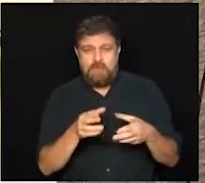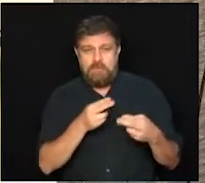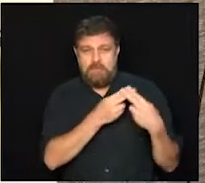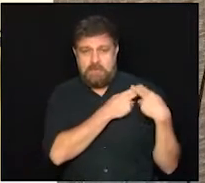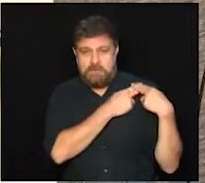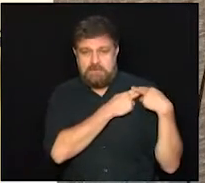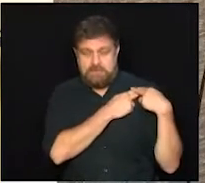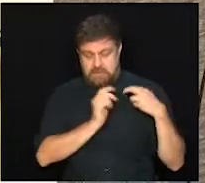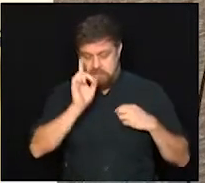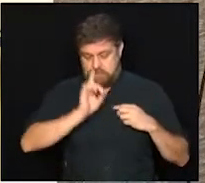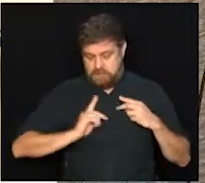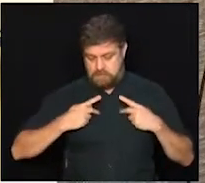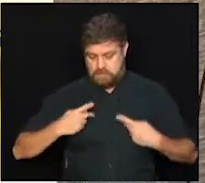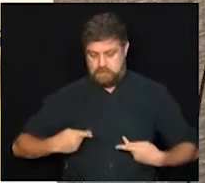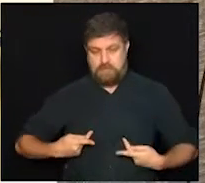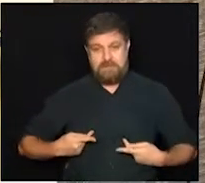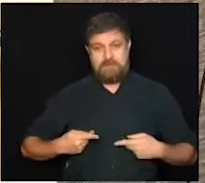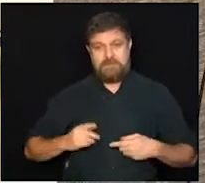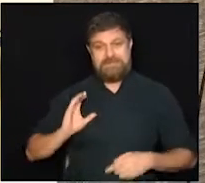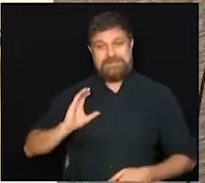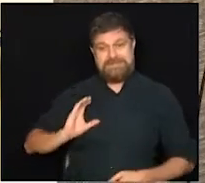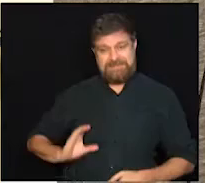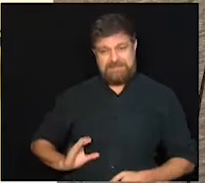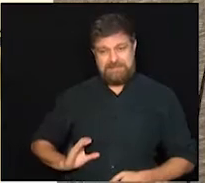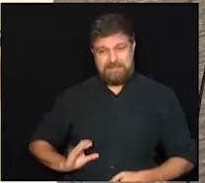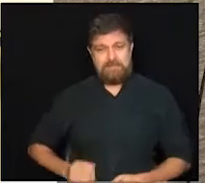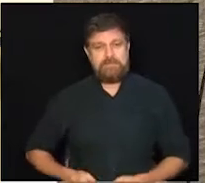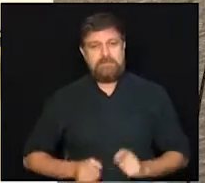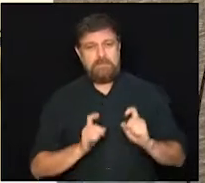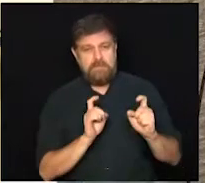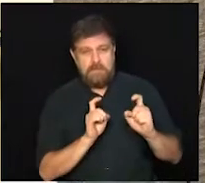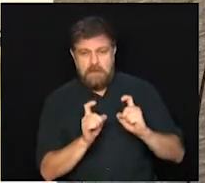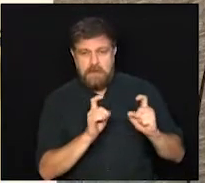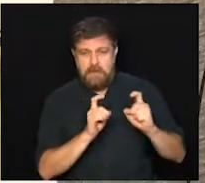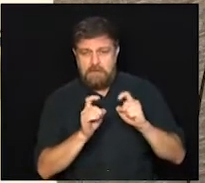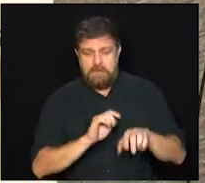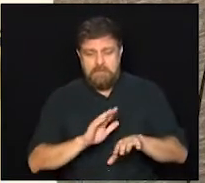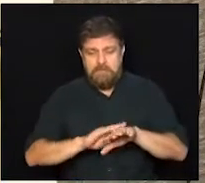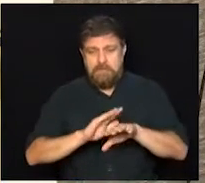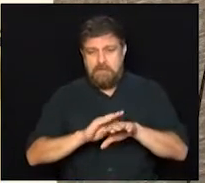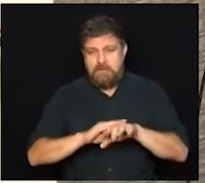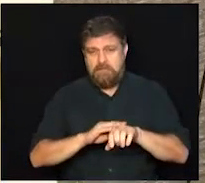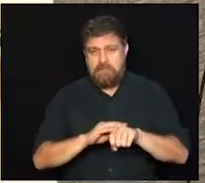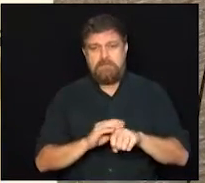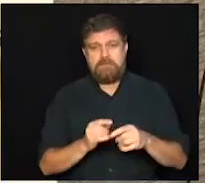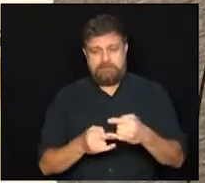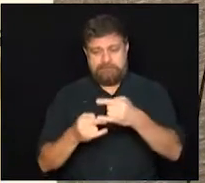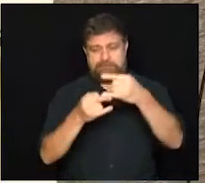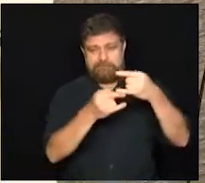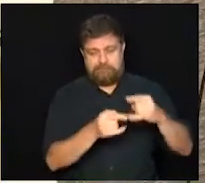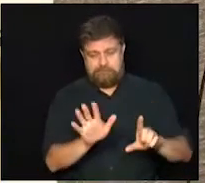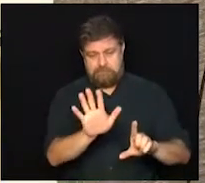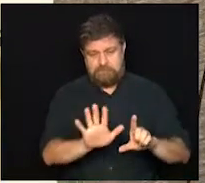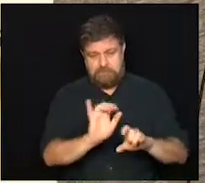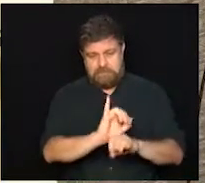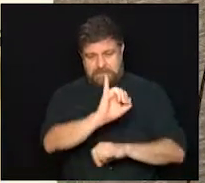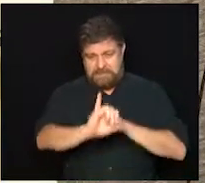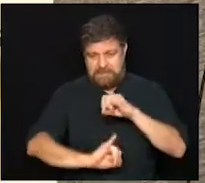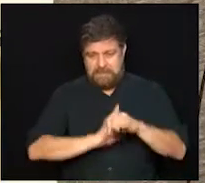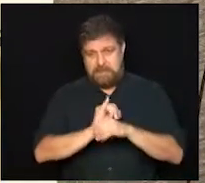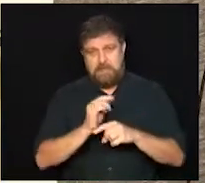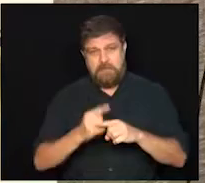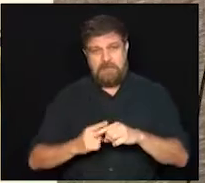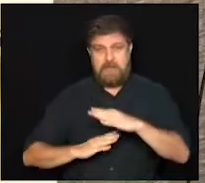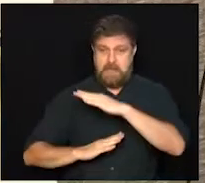Direitos Humanos e Cidadania aqui da Câmara. Essa reunião será realizada de maneira remota, uma vez que a